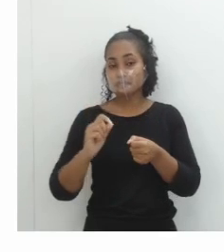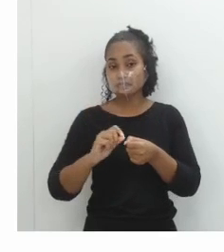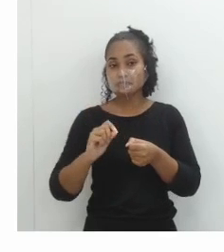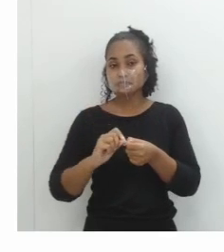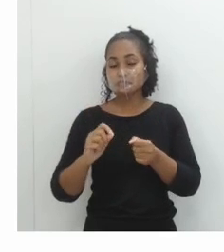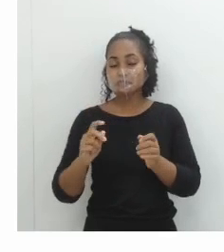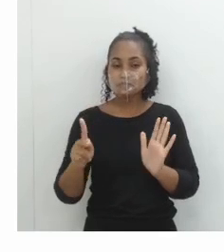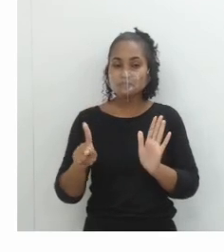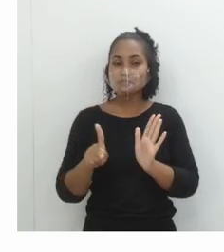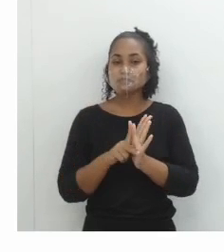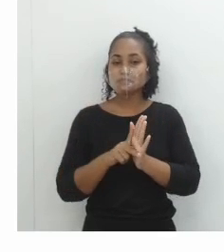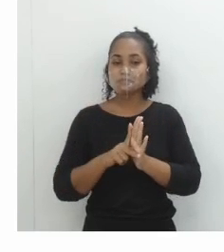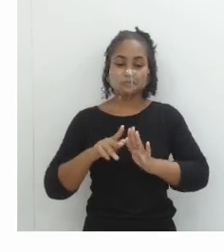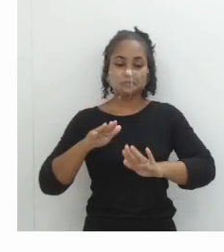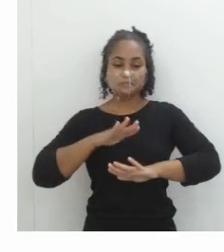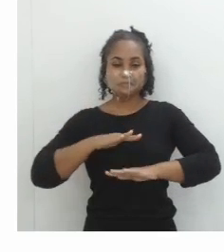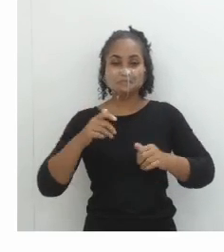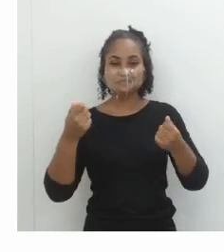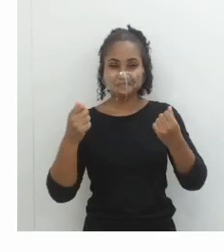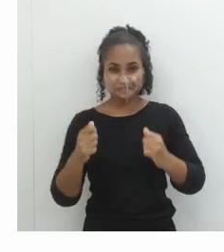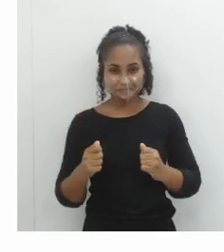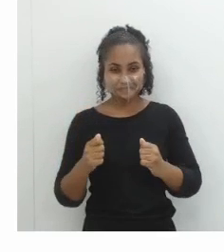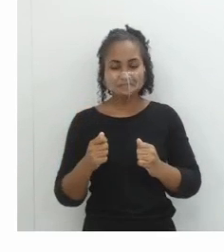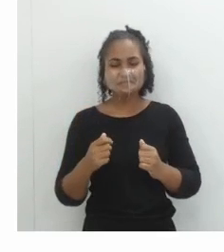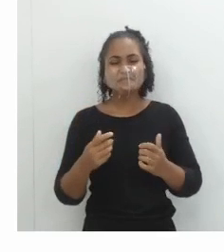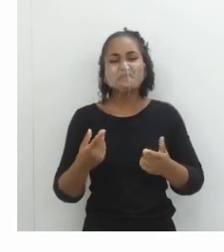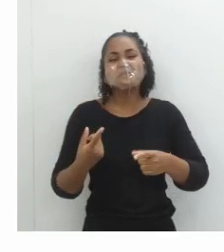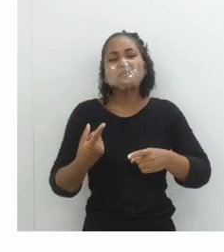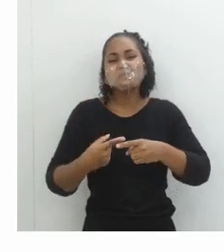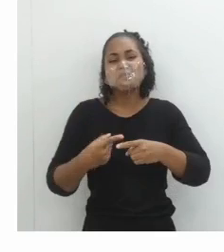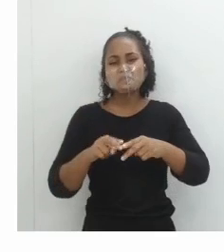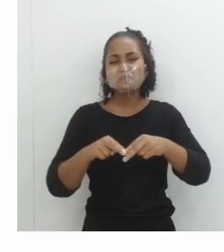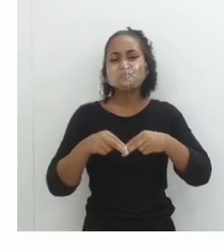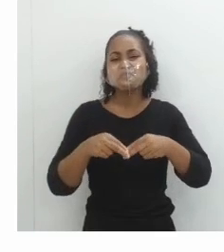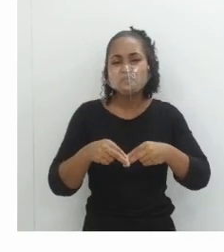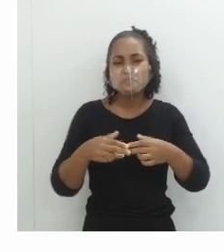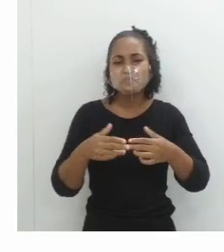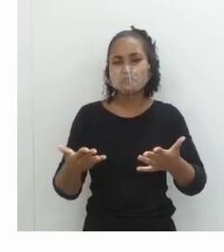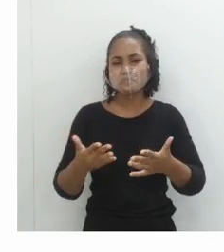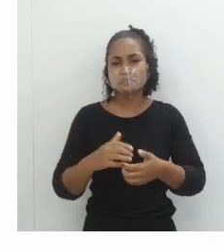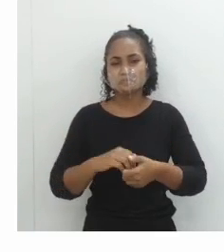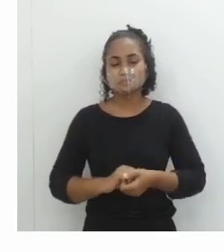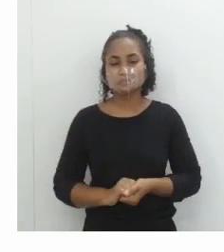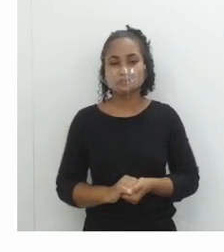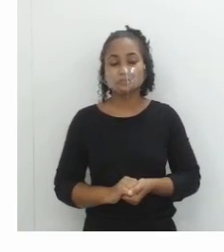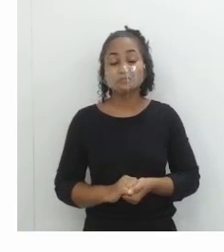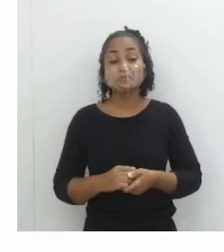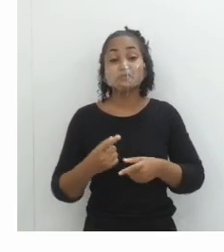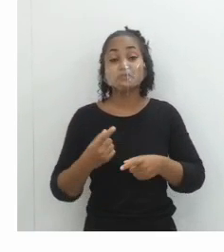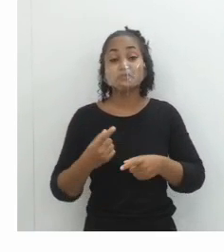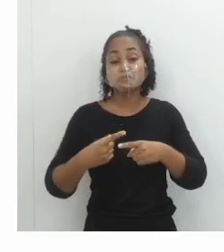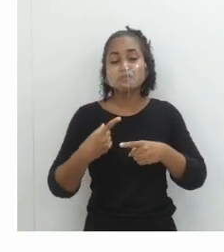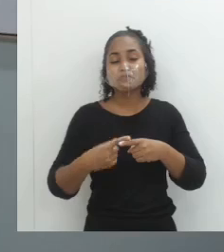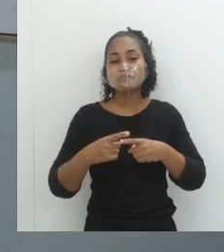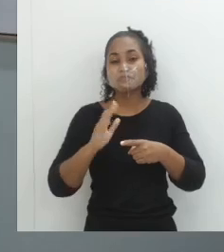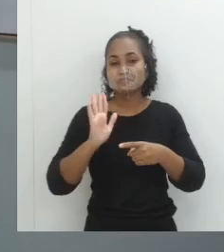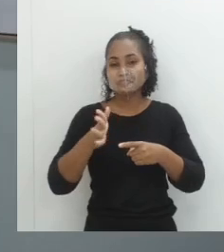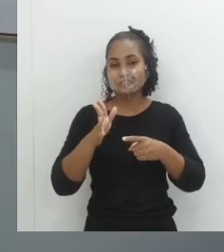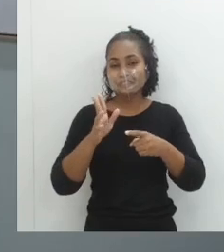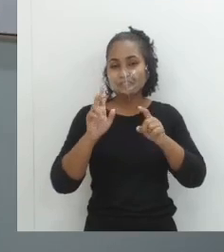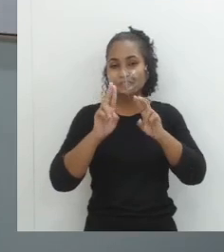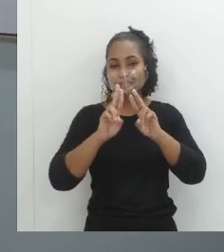são tratadas como body art, tá? Mas por que isso é tratado como body art? Porque o nome já